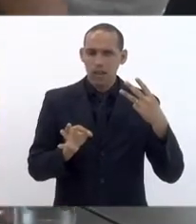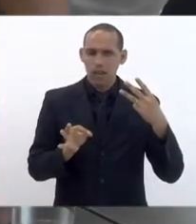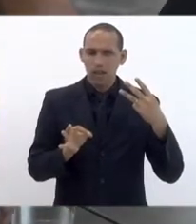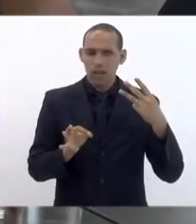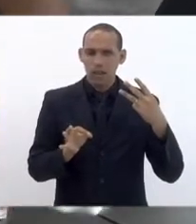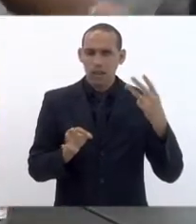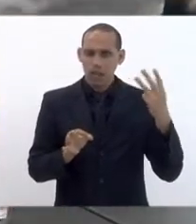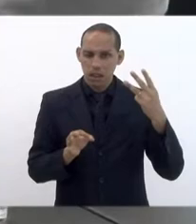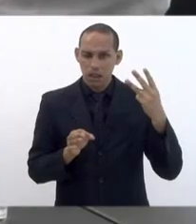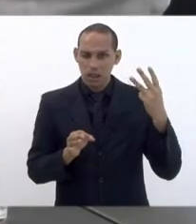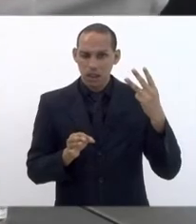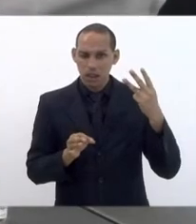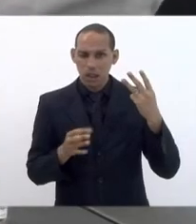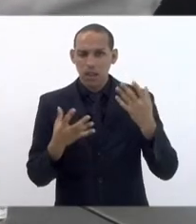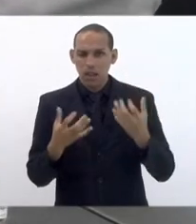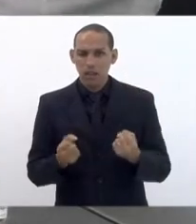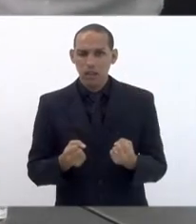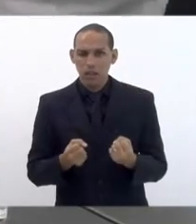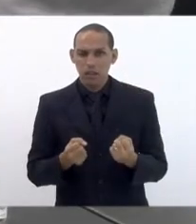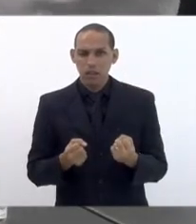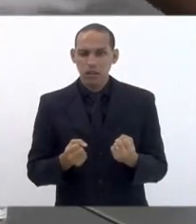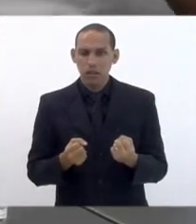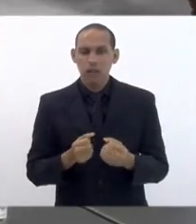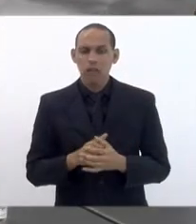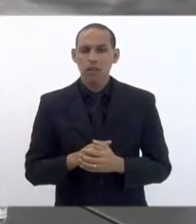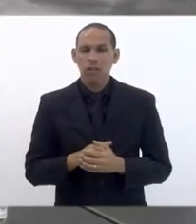deu favorável a 3.